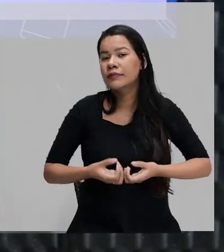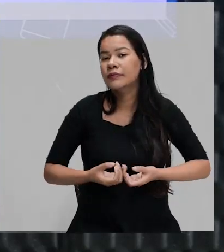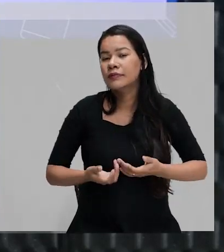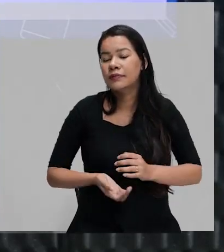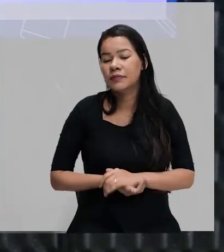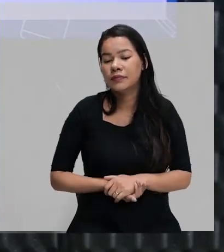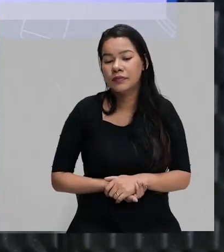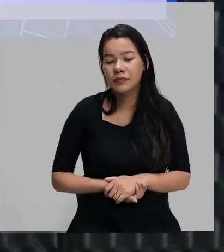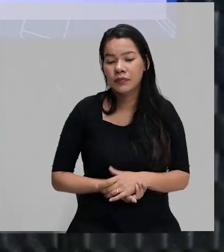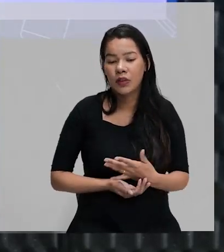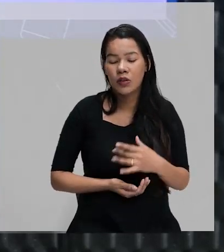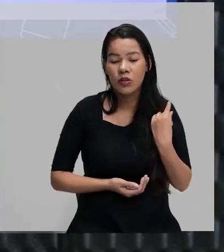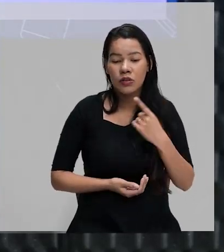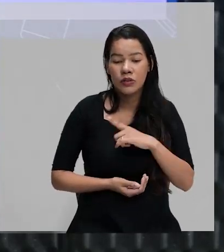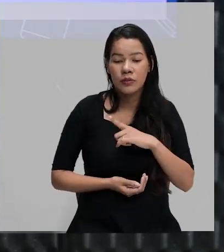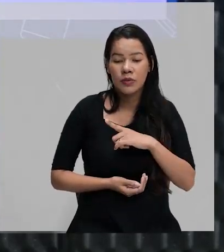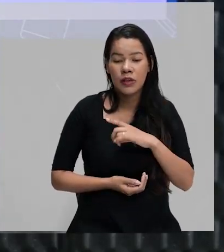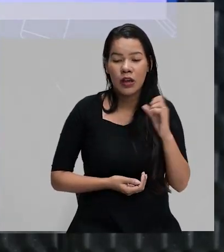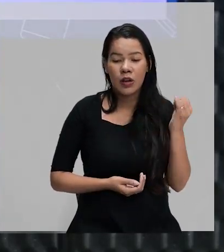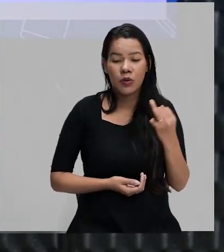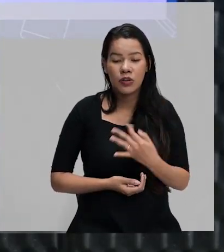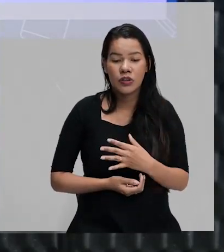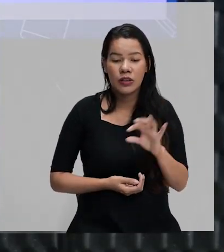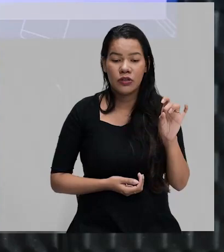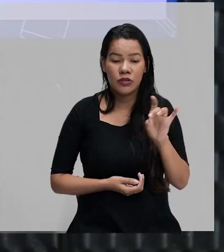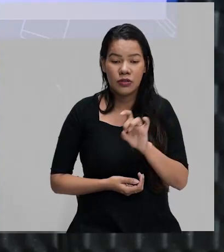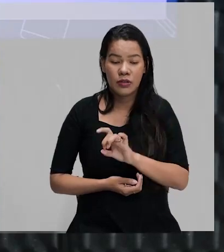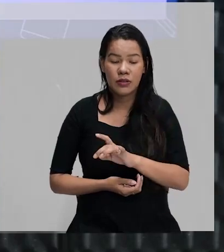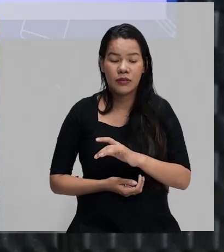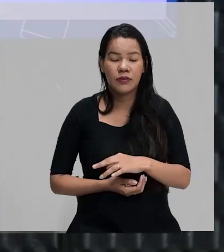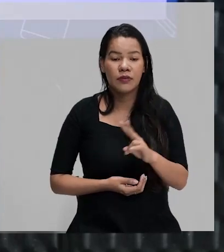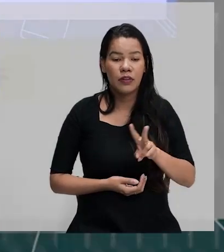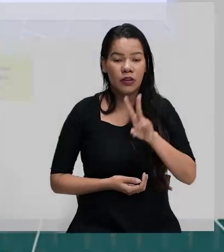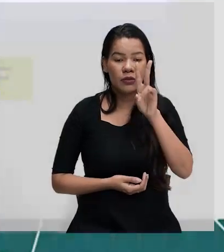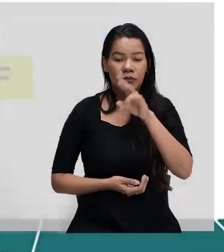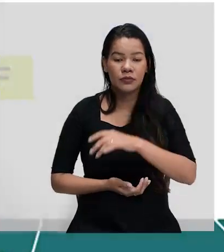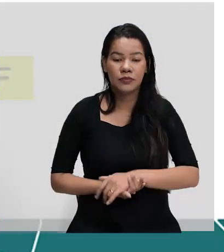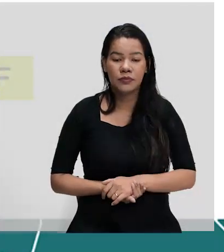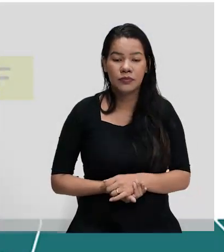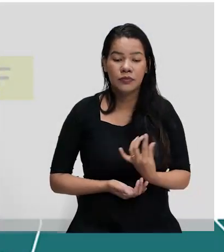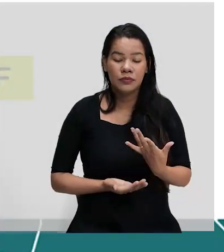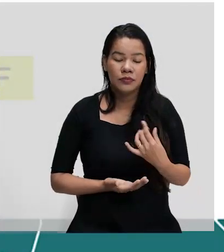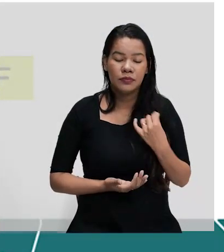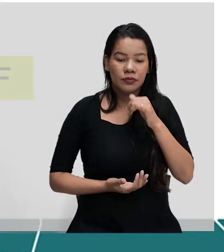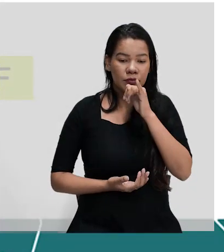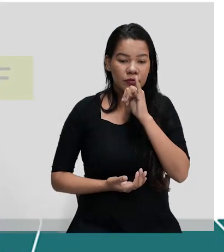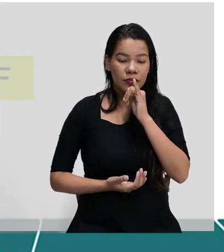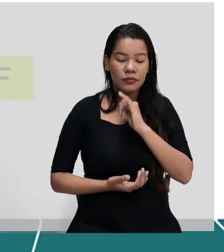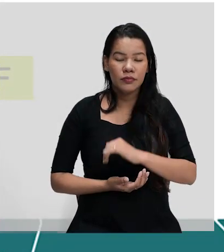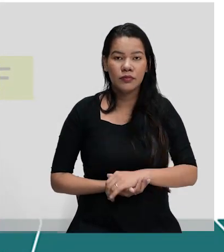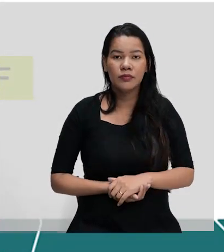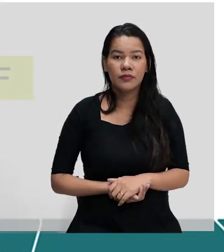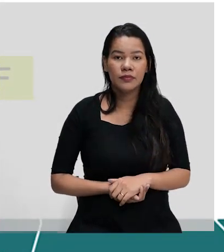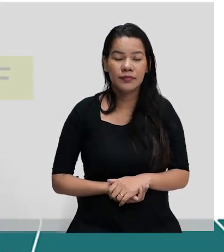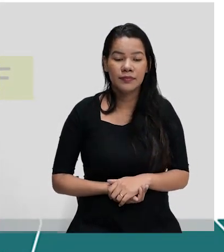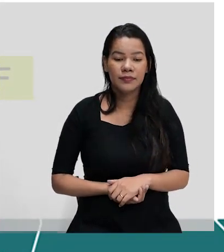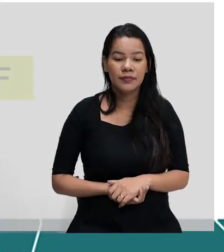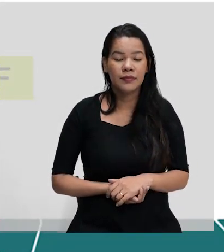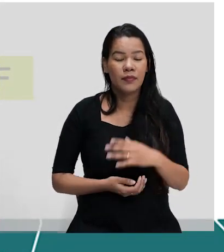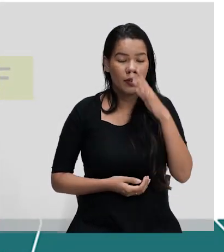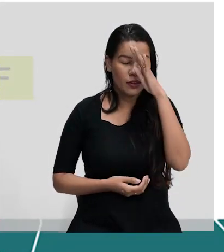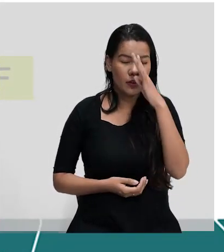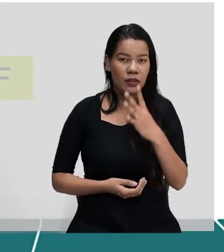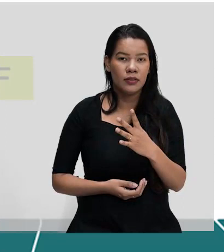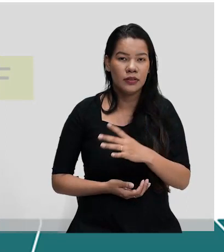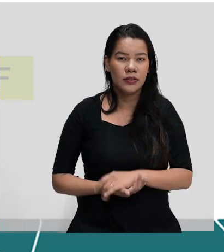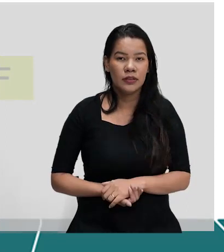flúor vale 19, o cloro vale 35,5. Então, nós vamos lá, turminha. A